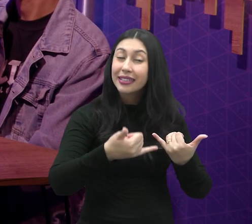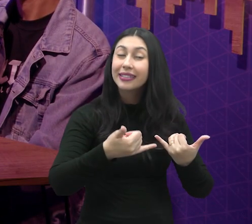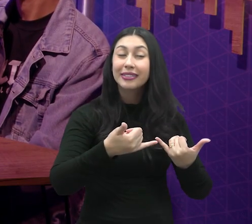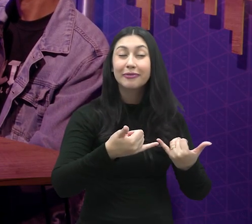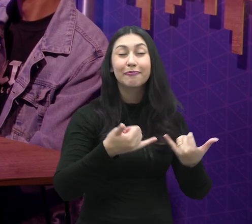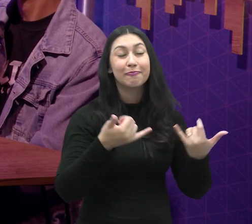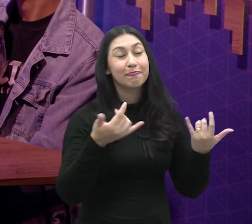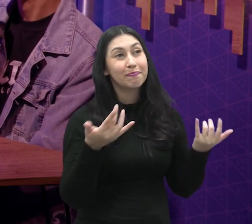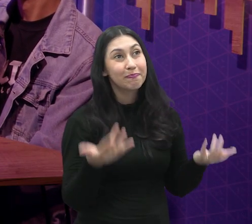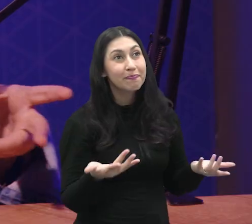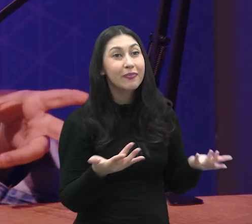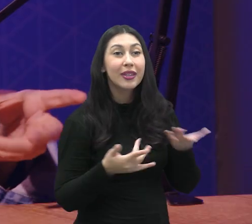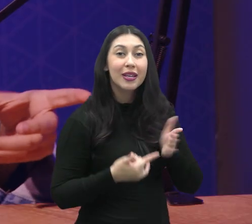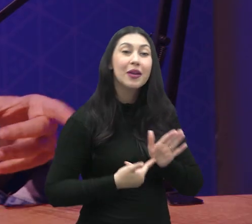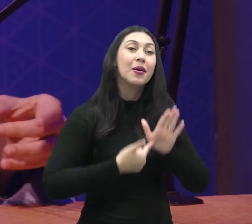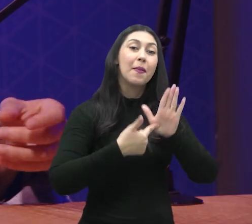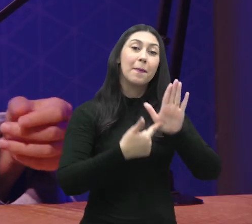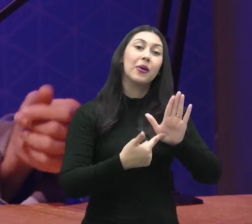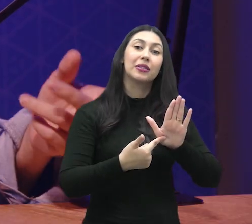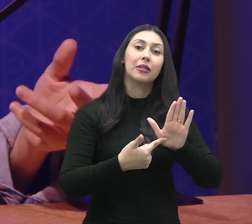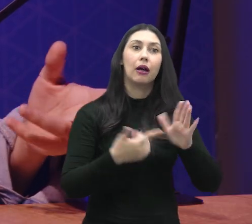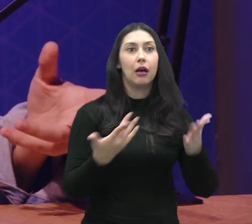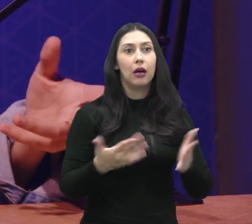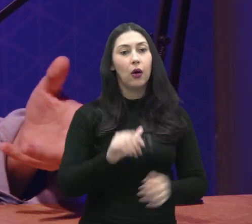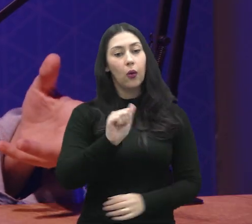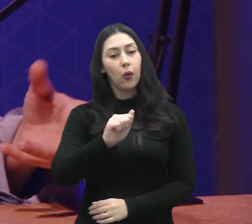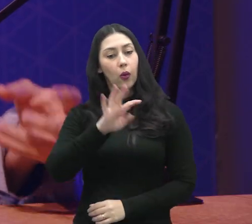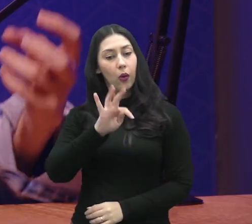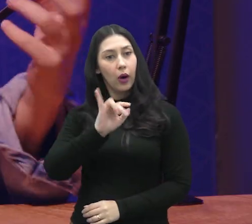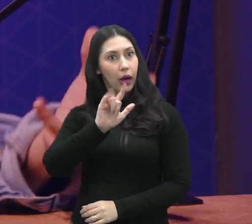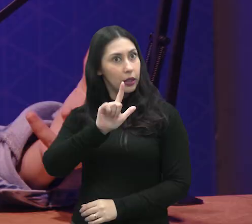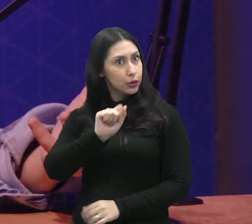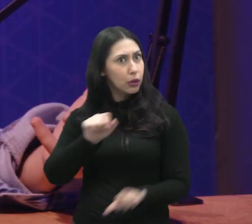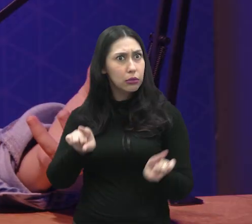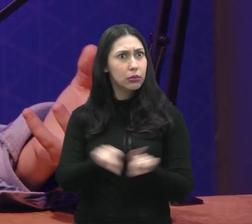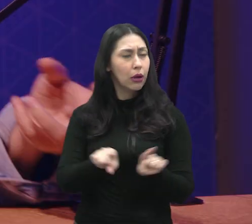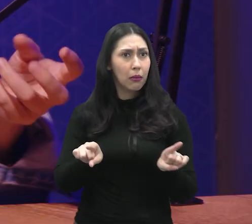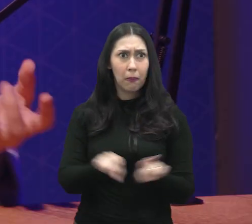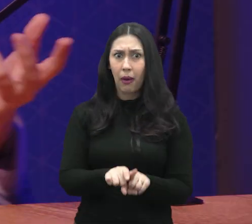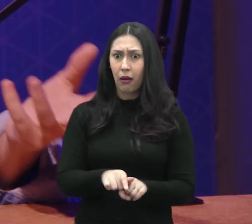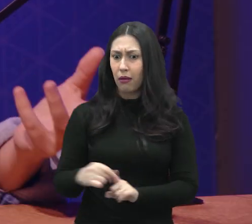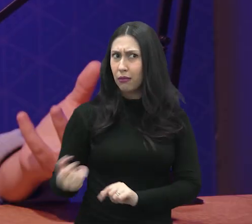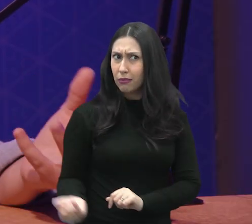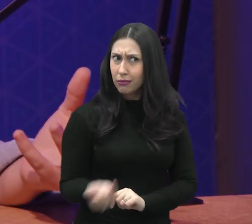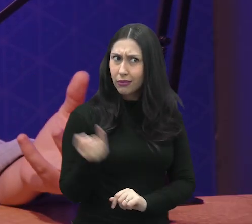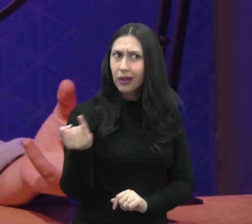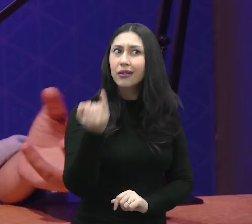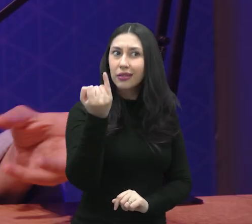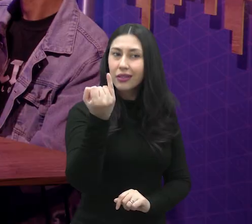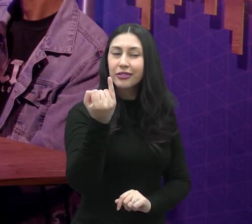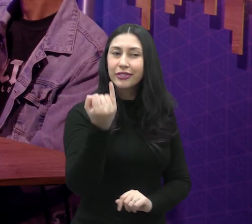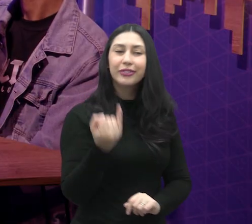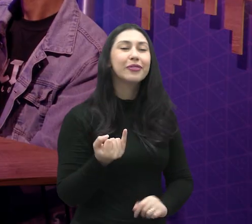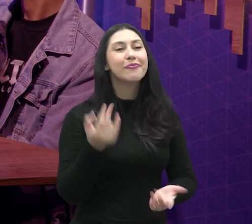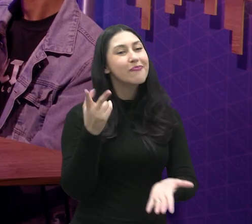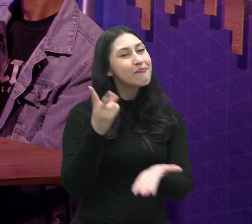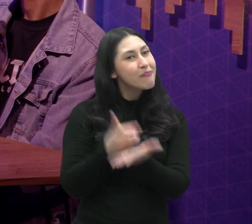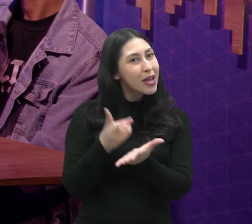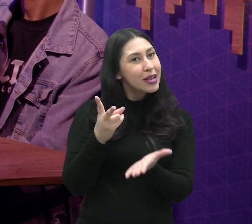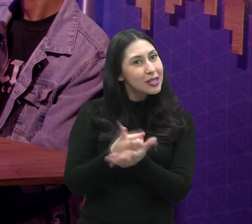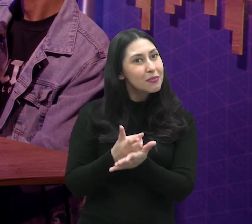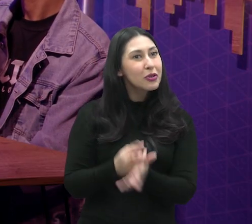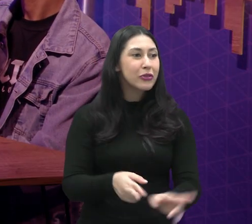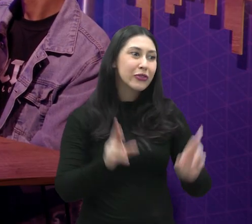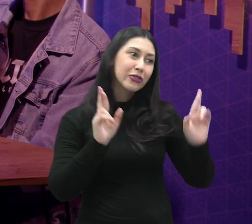sim. E mostra muito o quanto, por exemplo, o Átila é um personagem que também tem peso, que também tem importância, então por mais que